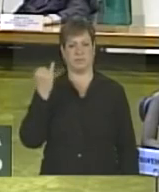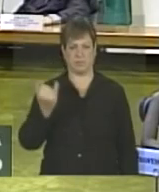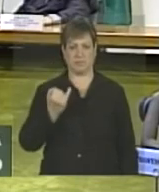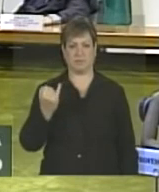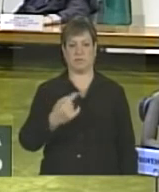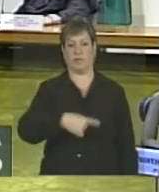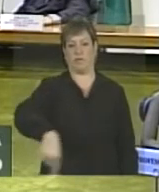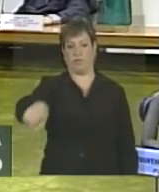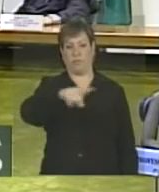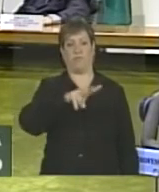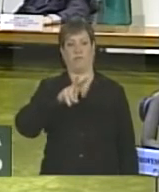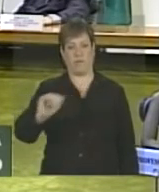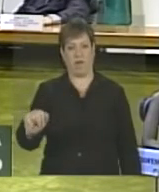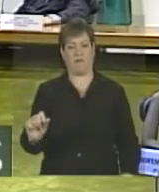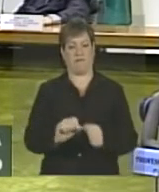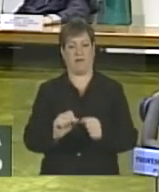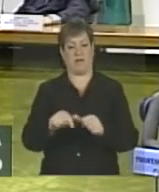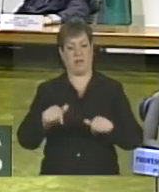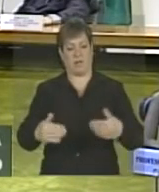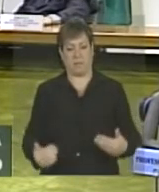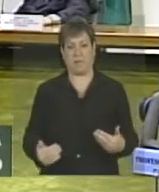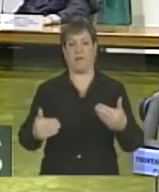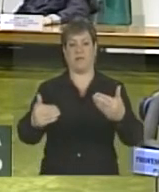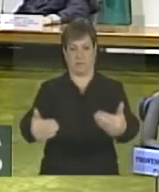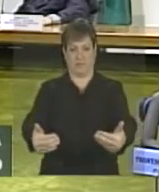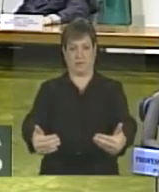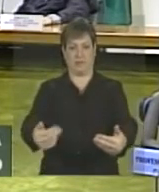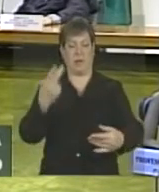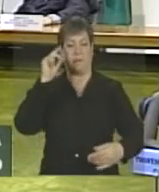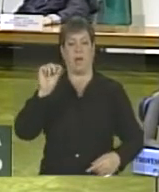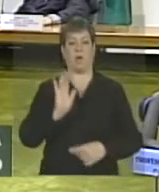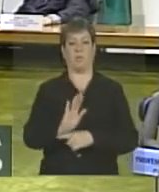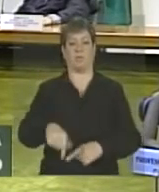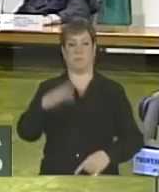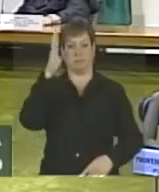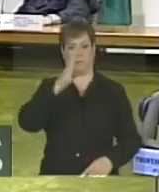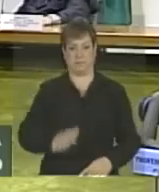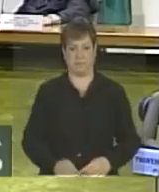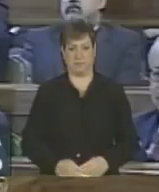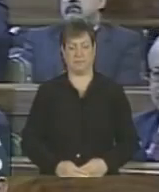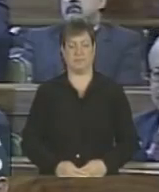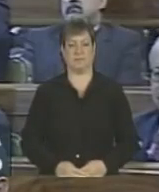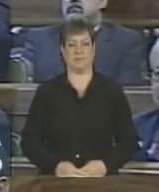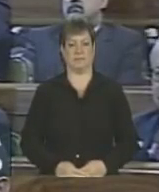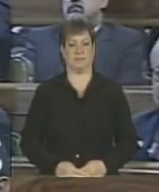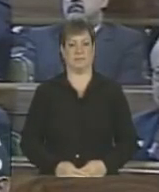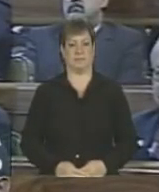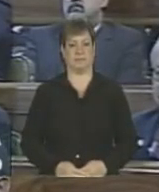que eles vão desempenhar daqui para frente para o nosso país.